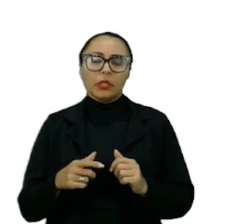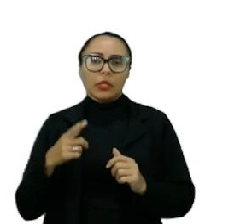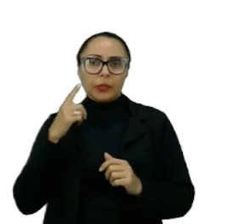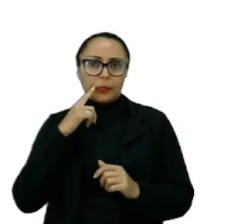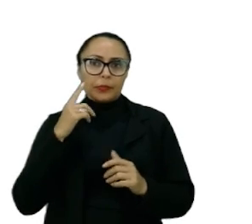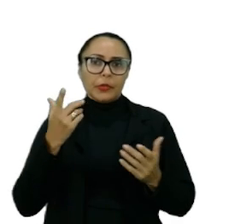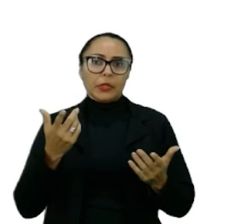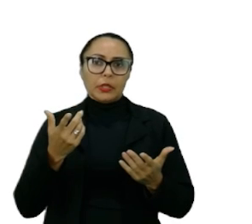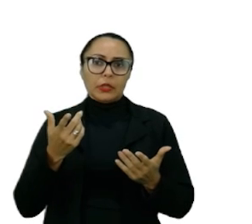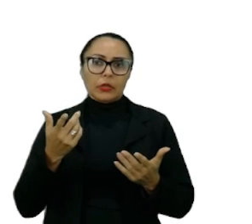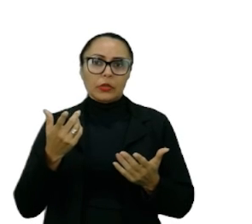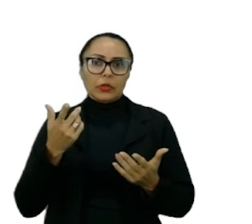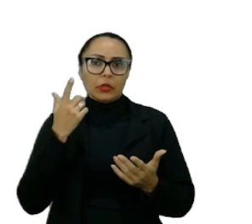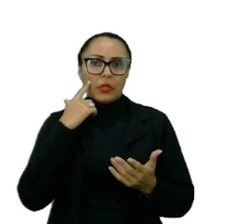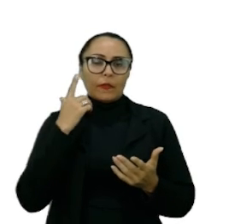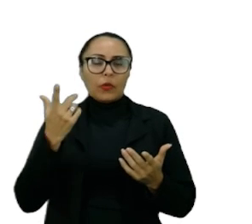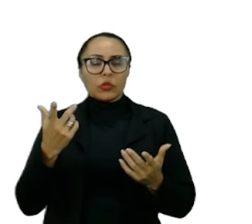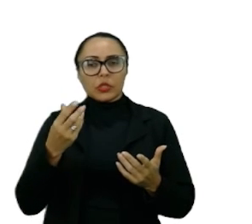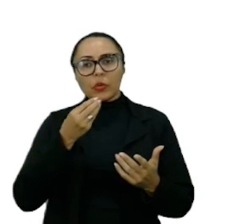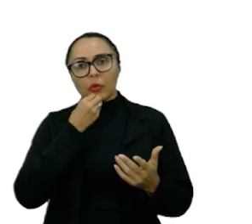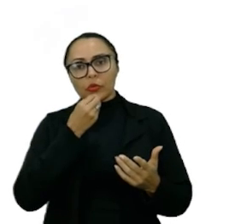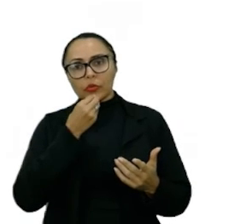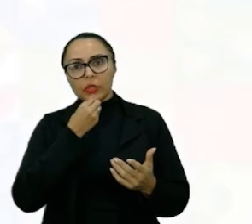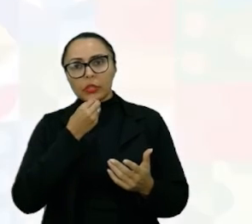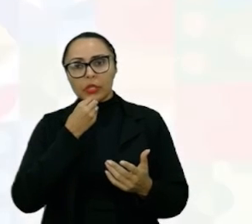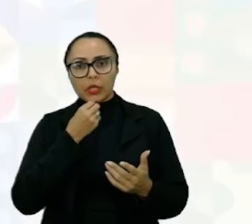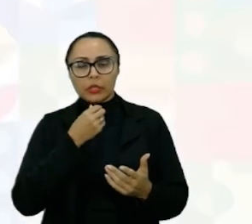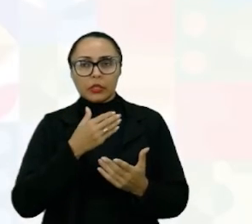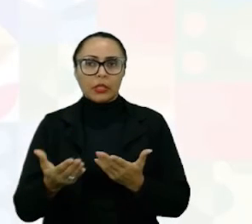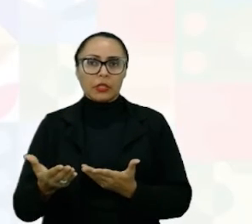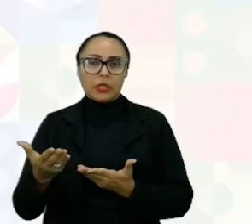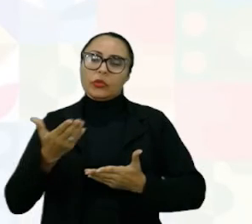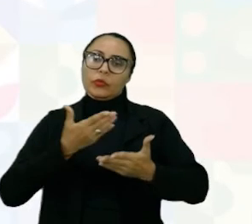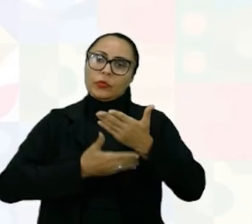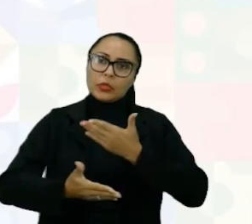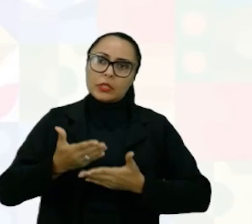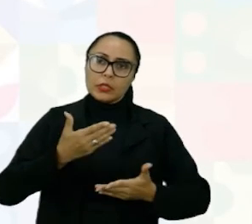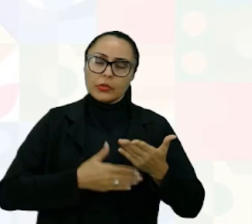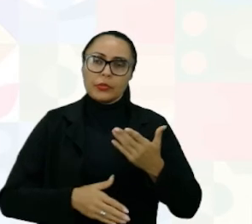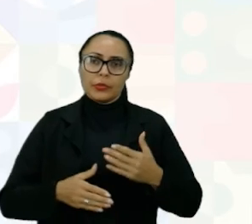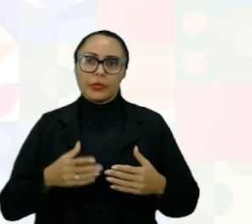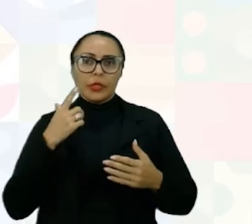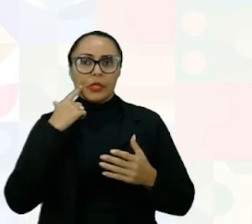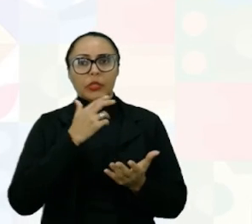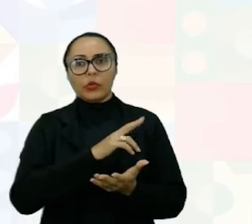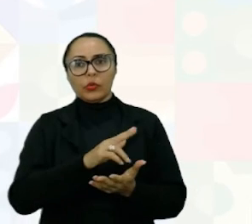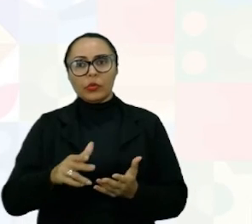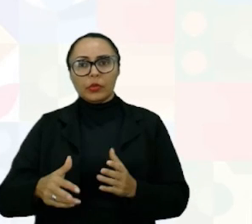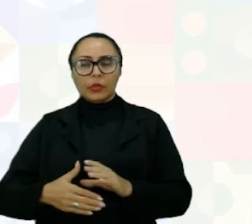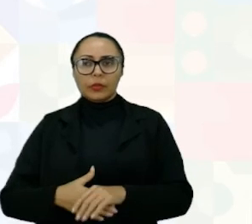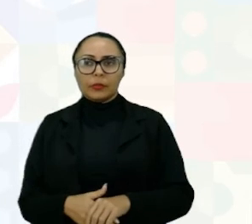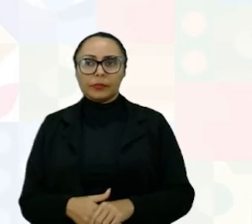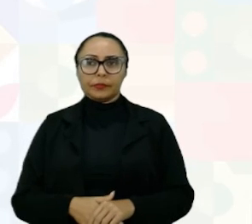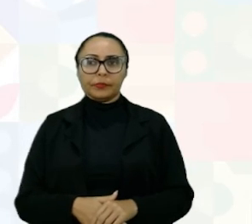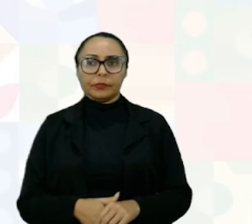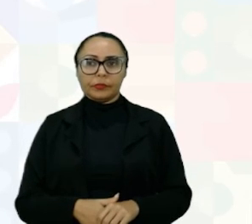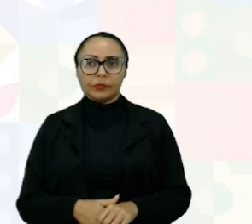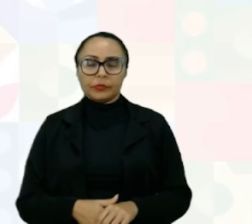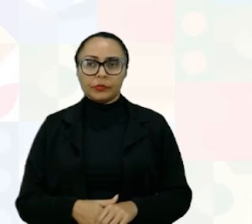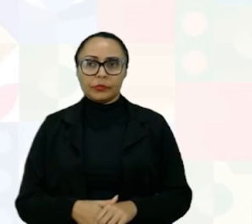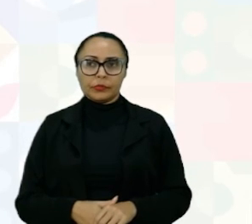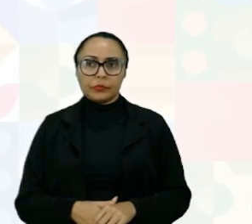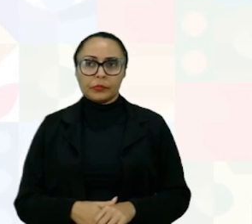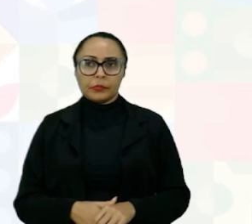e oportunidades na seleção de fornecedores de matéria-prima, entre outros. Outra